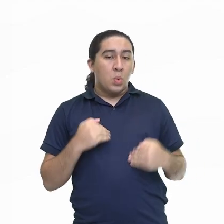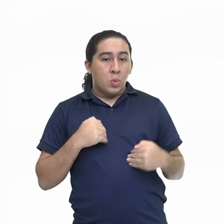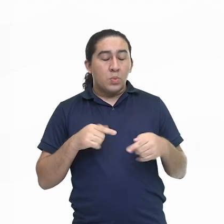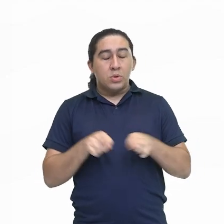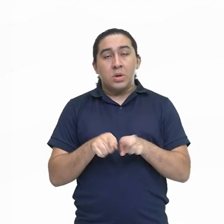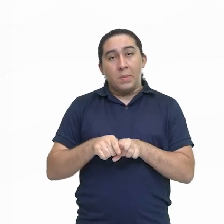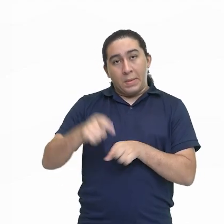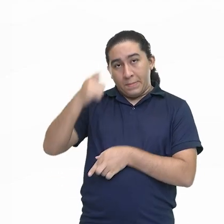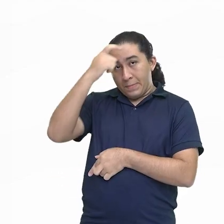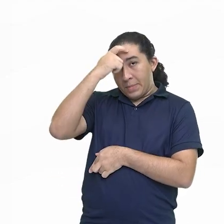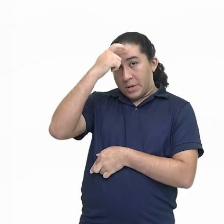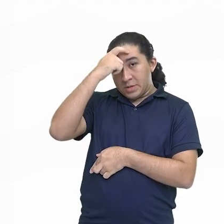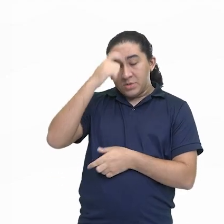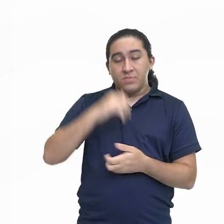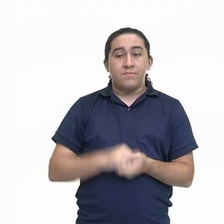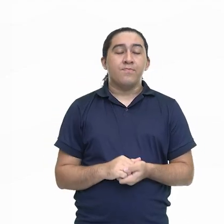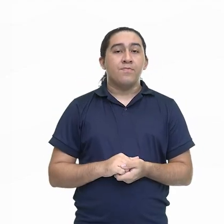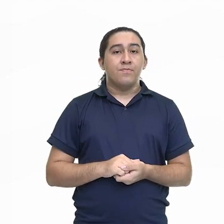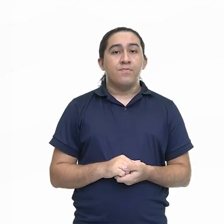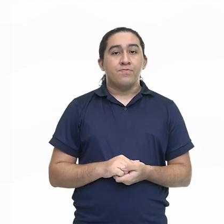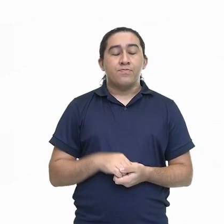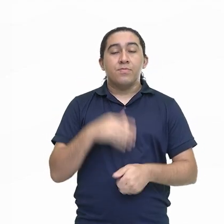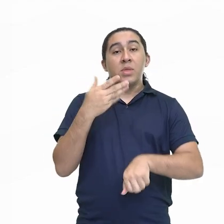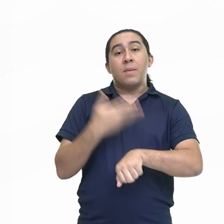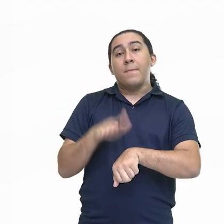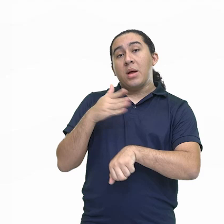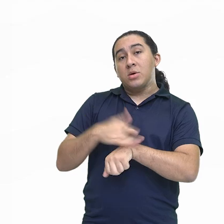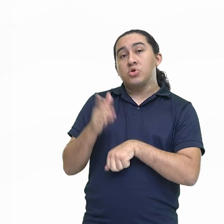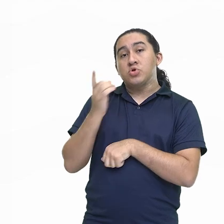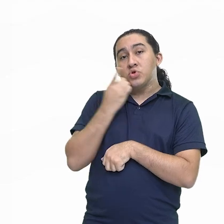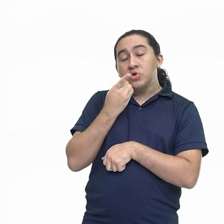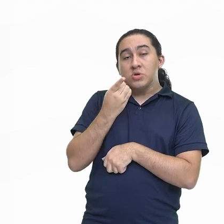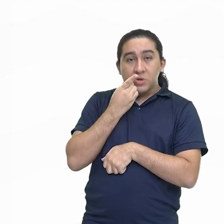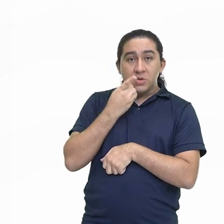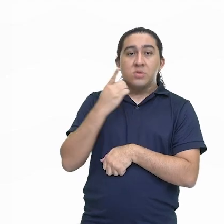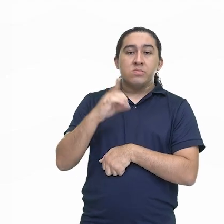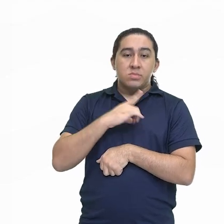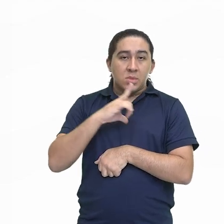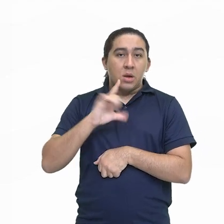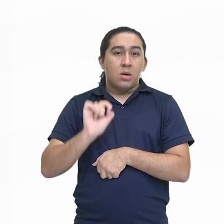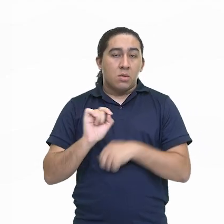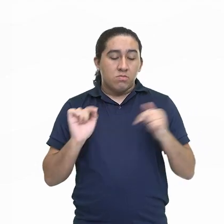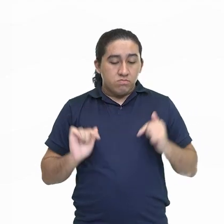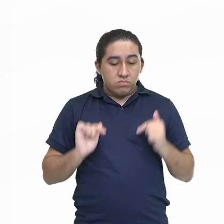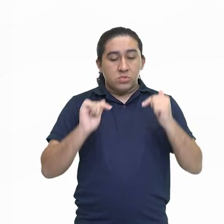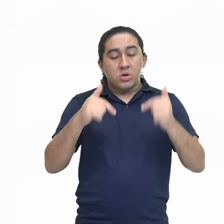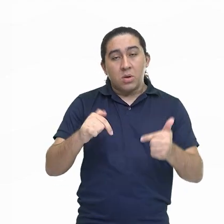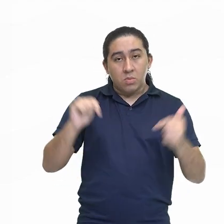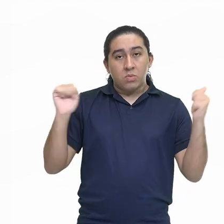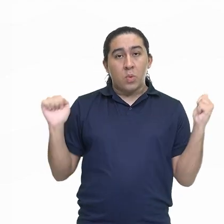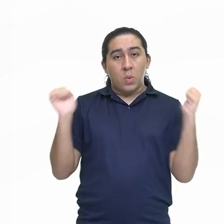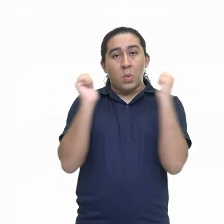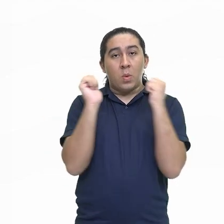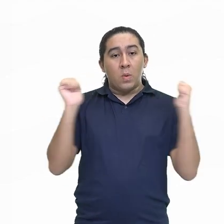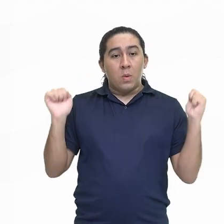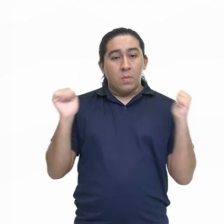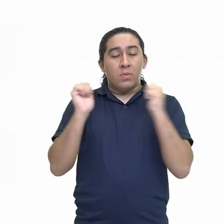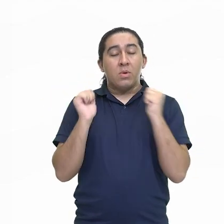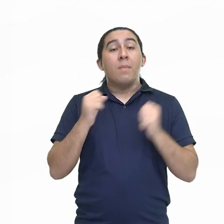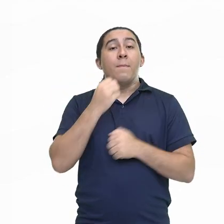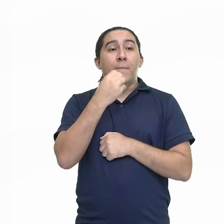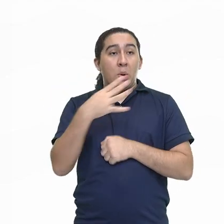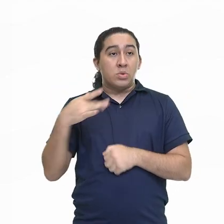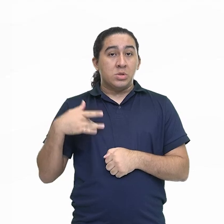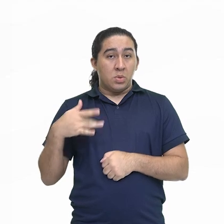mente. A prática regular de atividades físicas não é apenas benéfica para a saúde